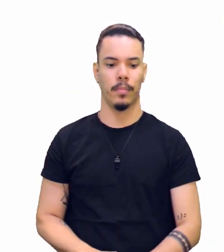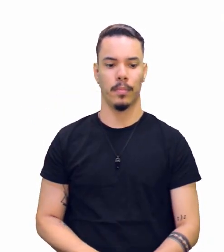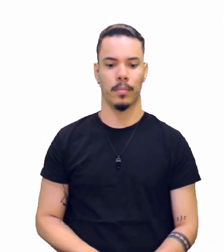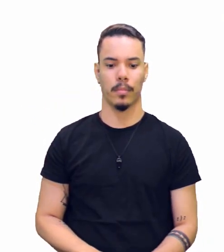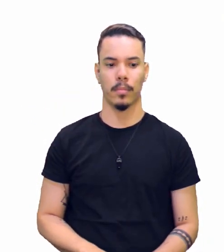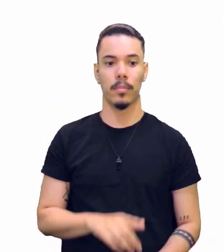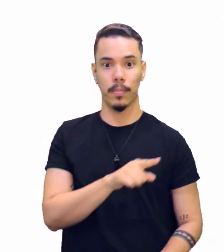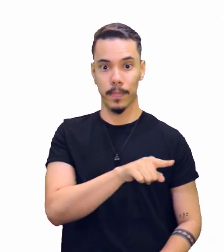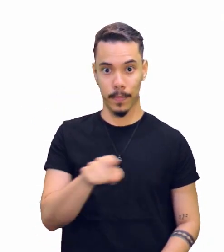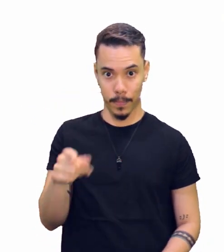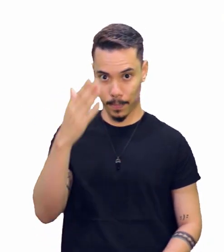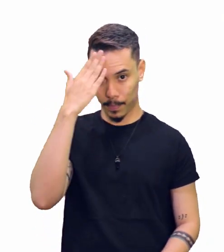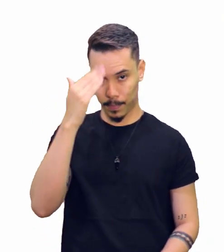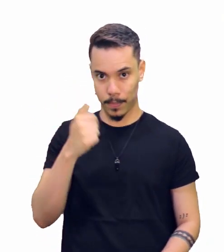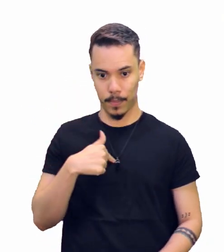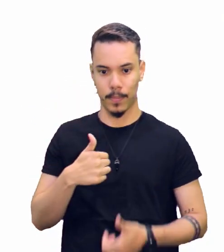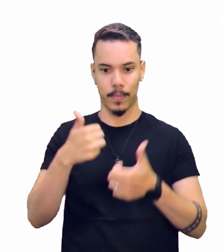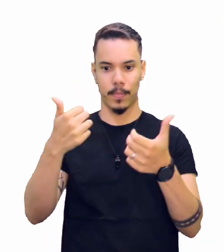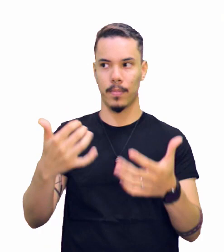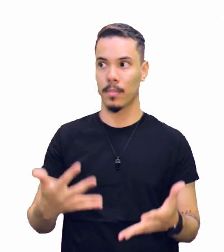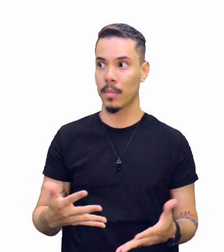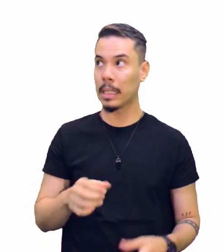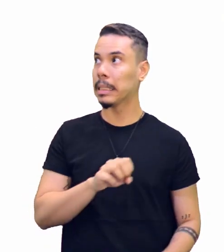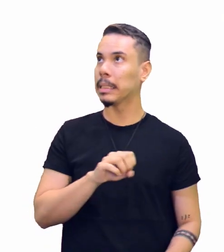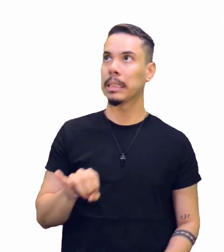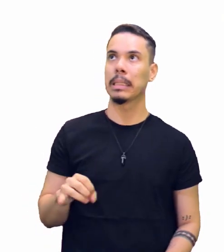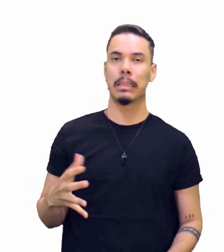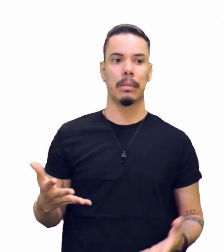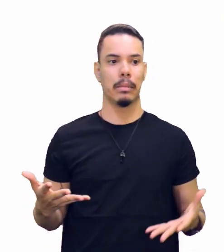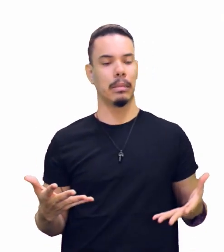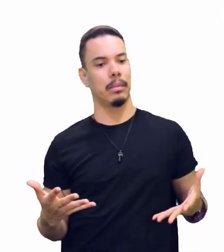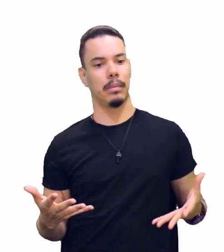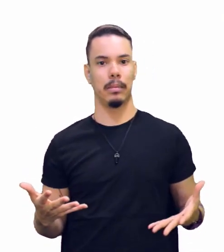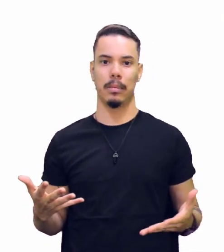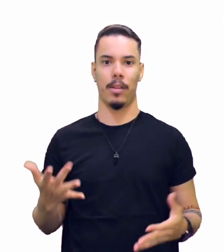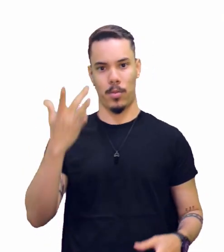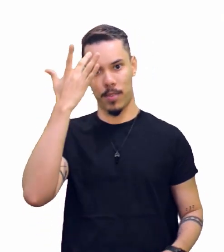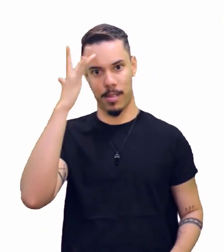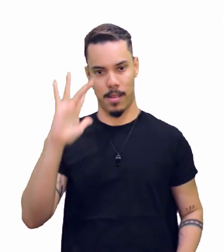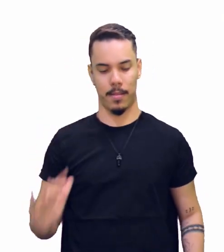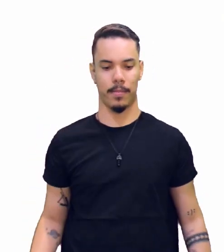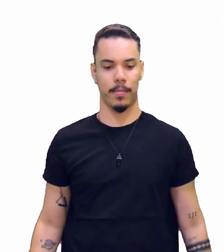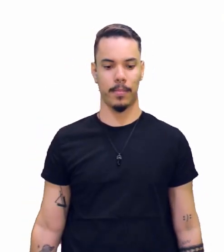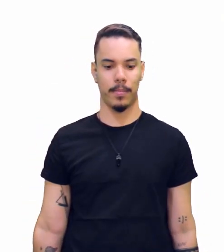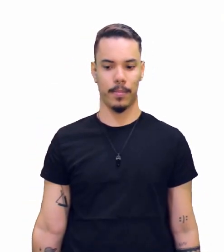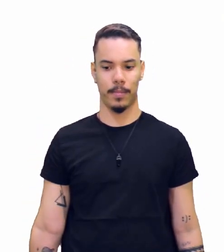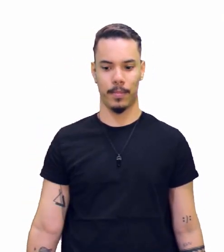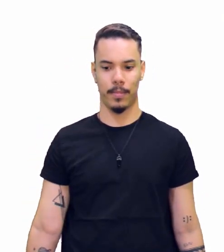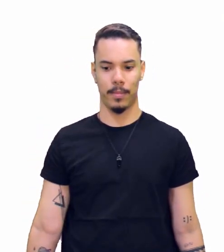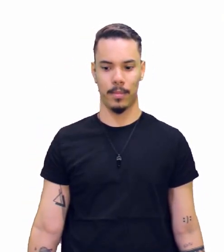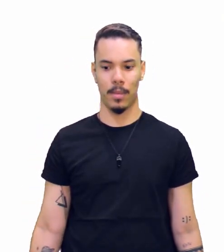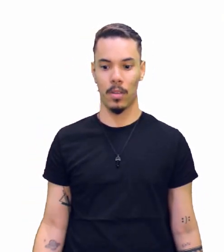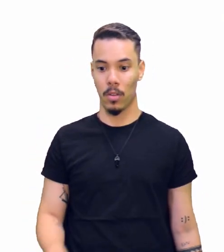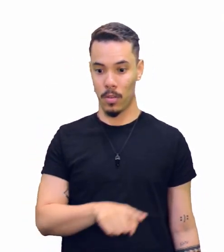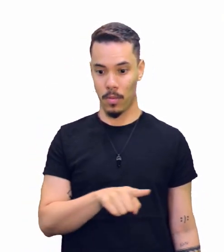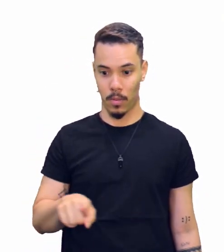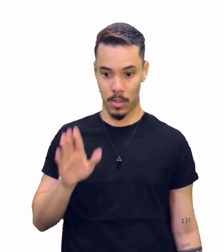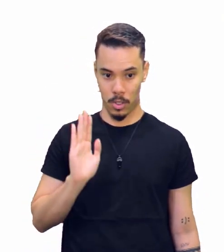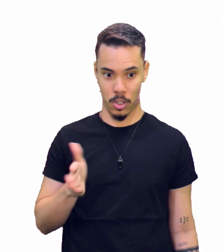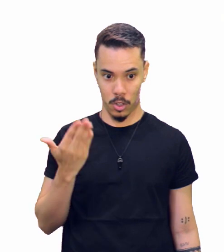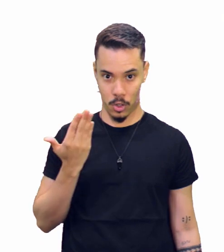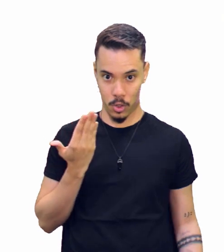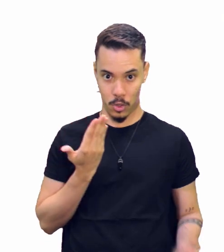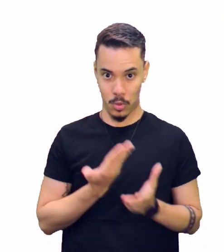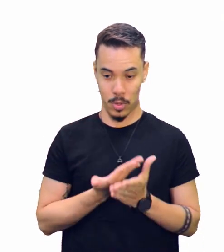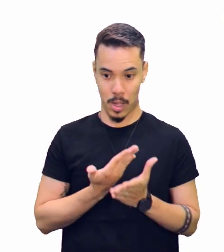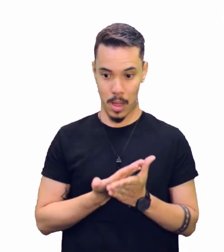fundamental vocês sabem do que eu tô falando caso contrário isso ainda é algo novo para vocês como eu não sei a vida escolar se vocês já tiverem então então